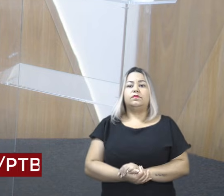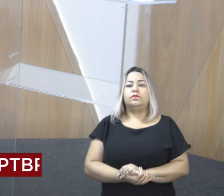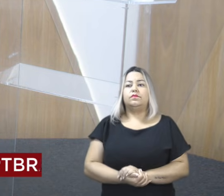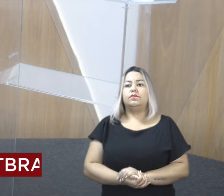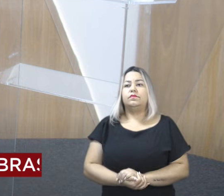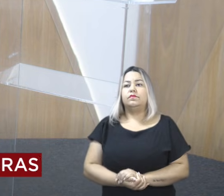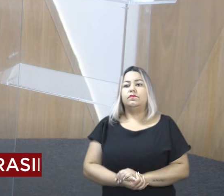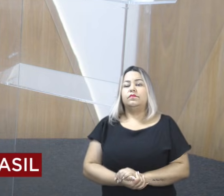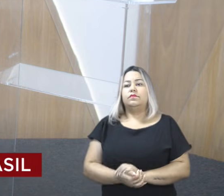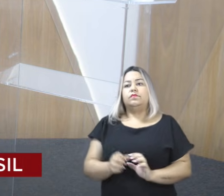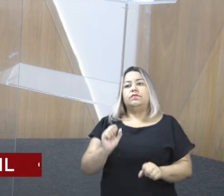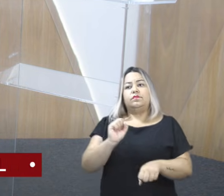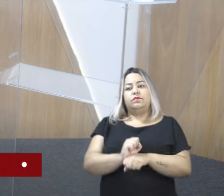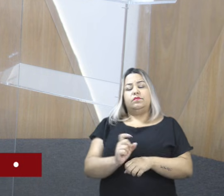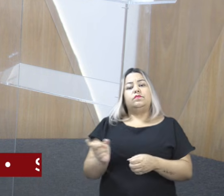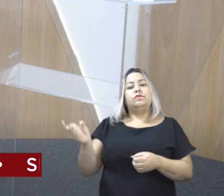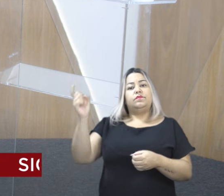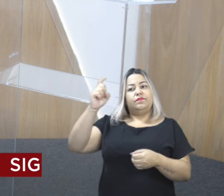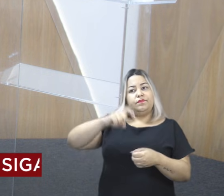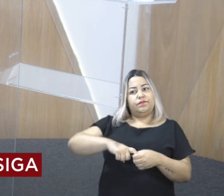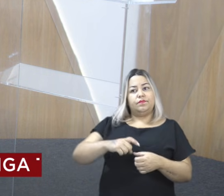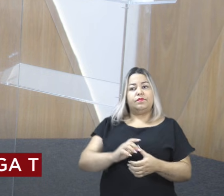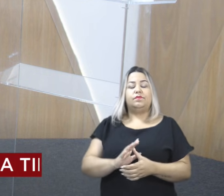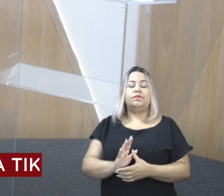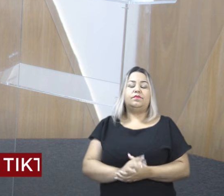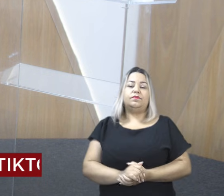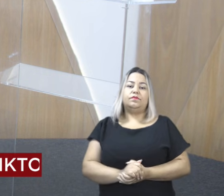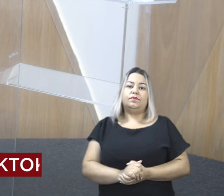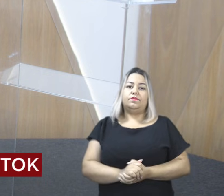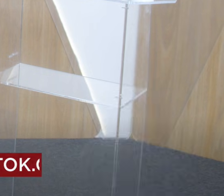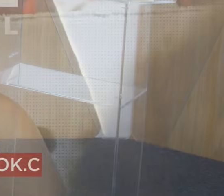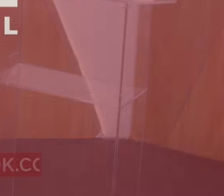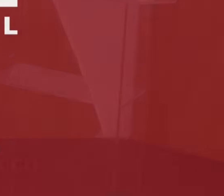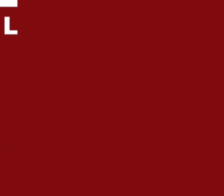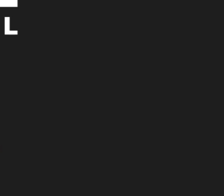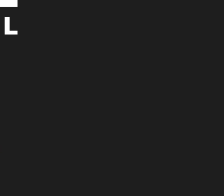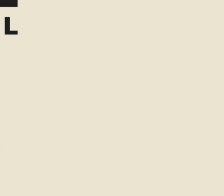A gente vai para o intervalo rapidinho e já volta. Fica por aí.